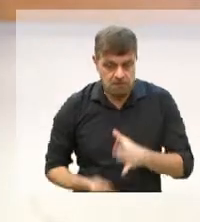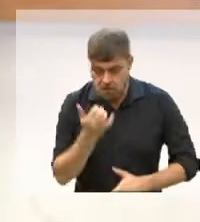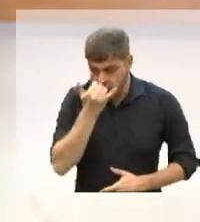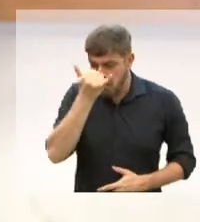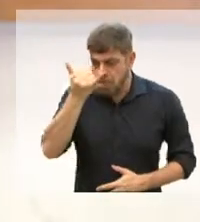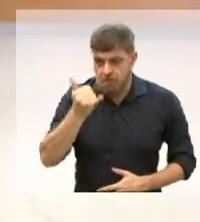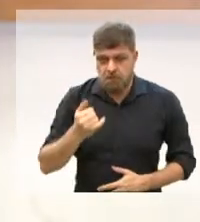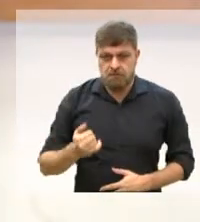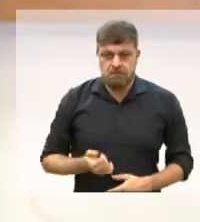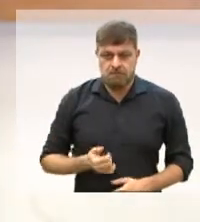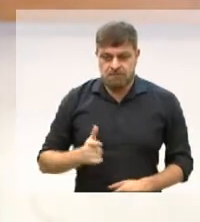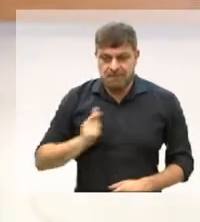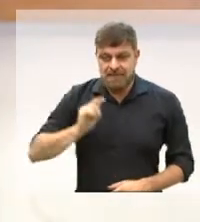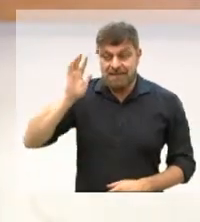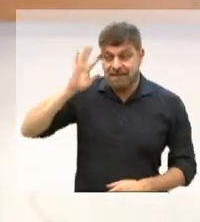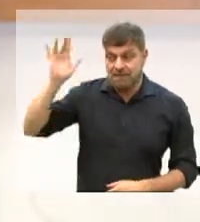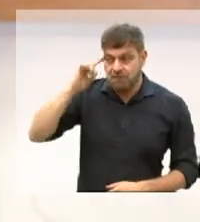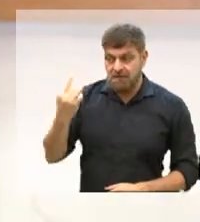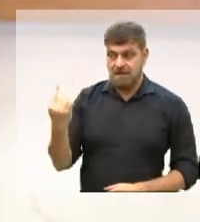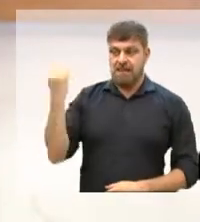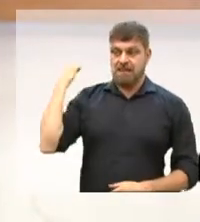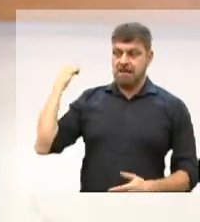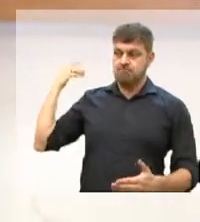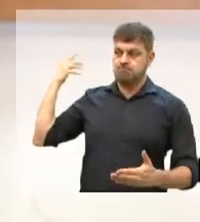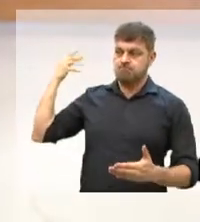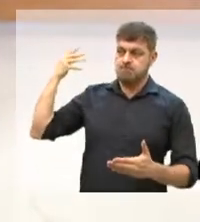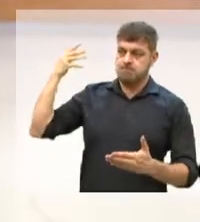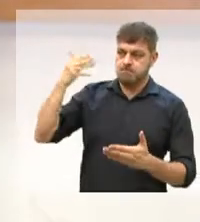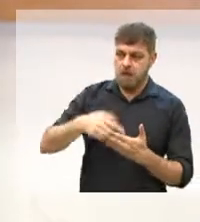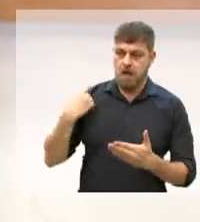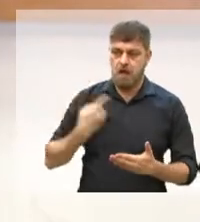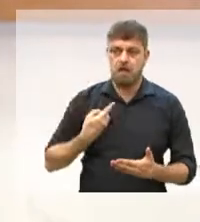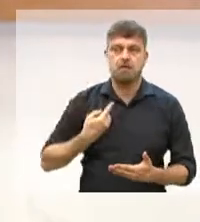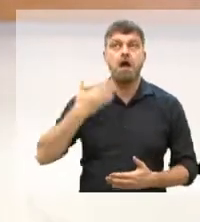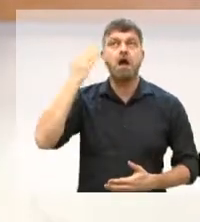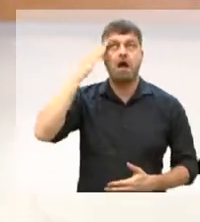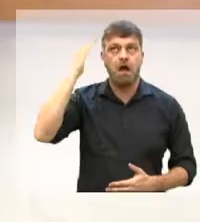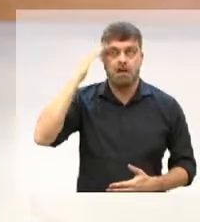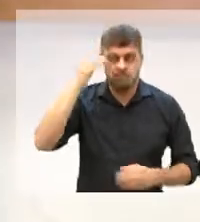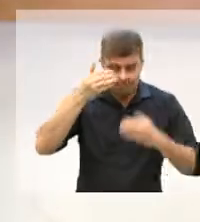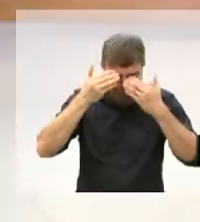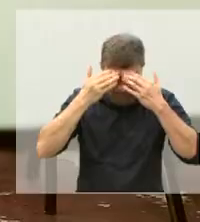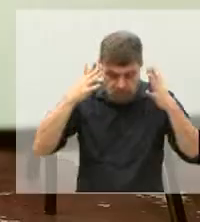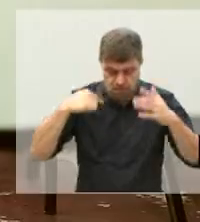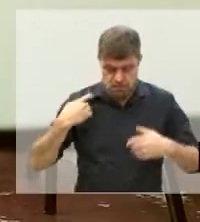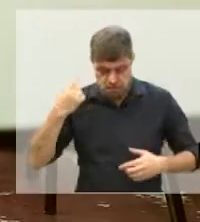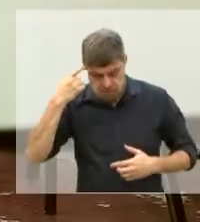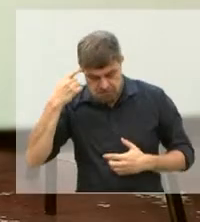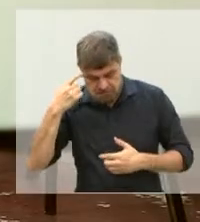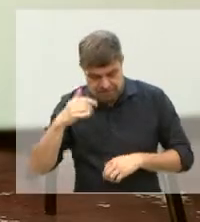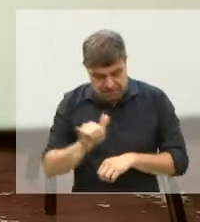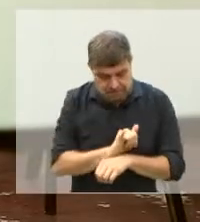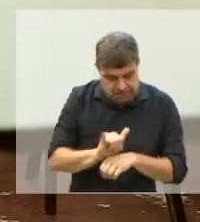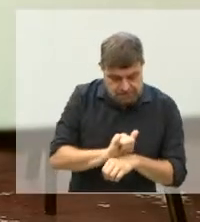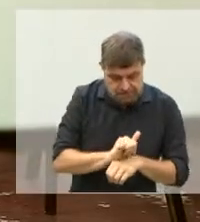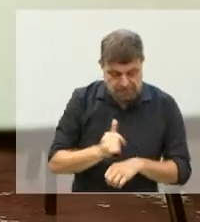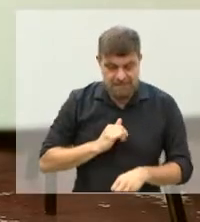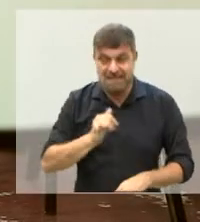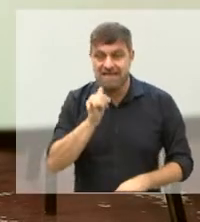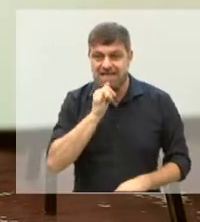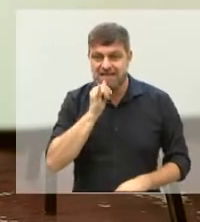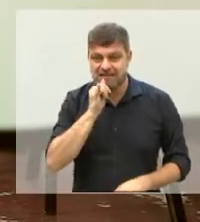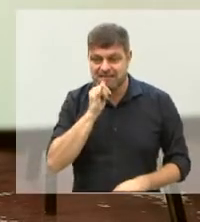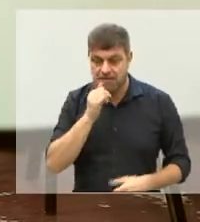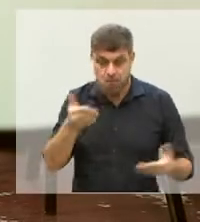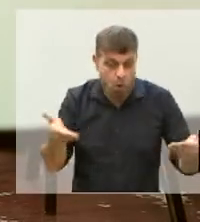com certeza são teorias já consolidadas há muito tempo que nos ajudam a entender e a pensar ações. Usar exemplos do nosso